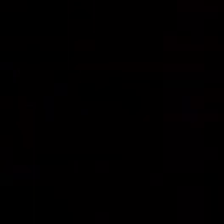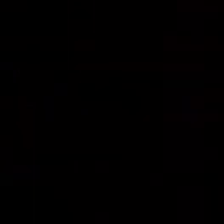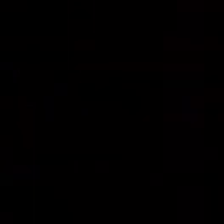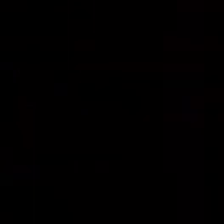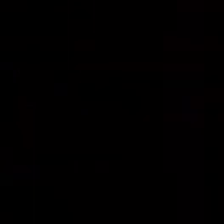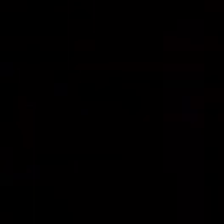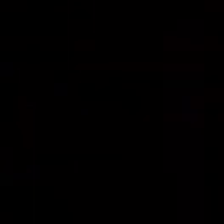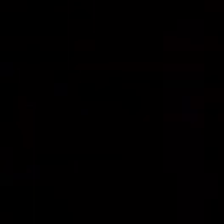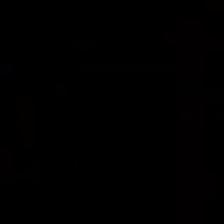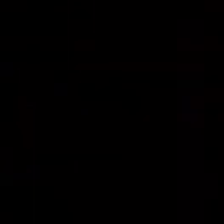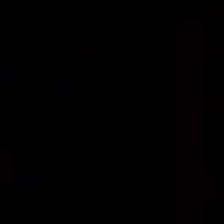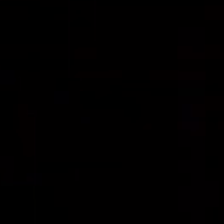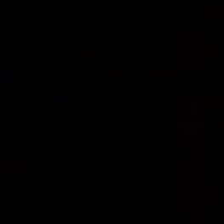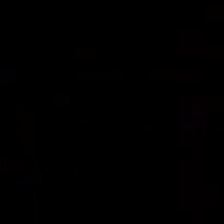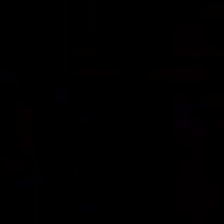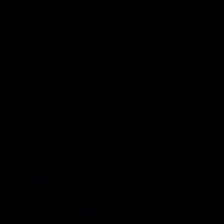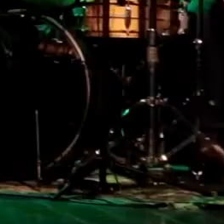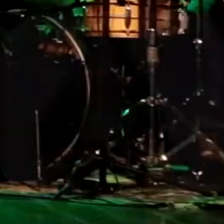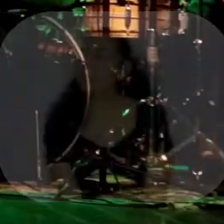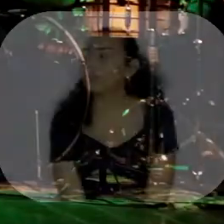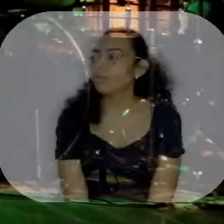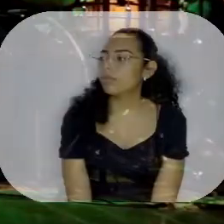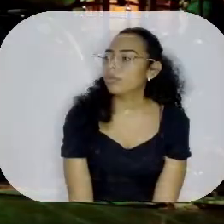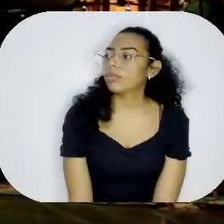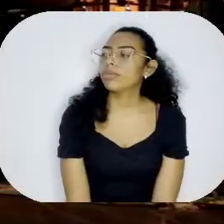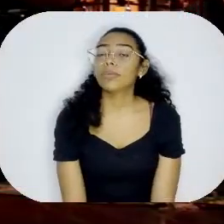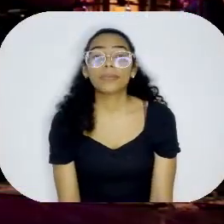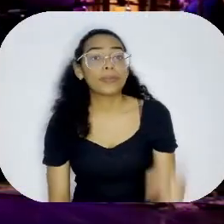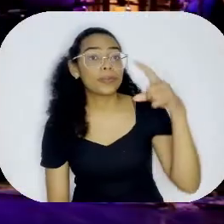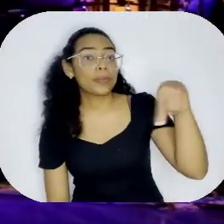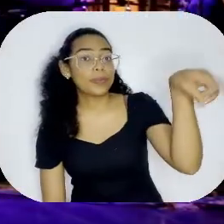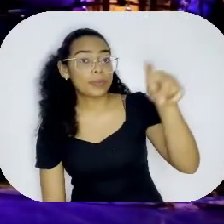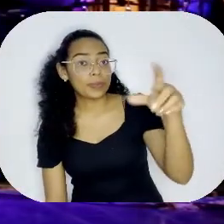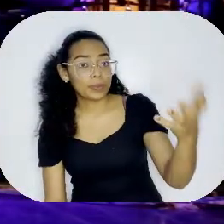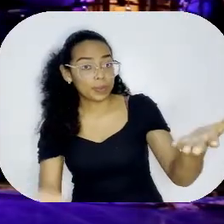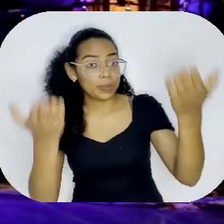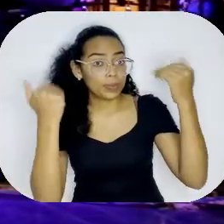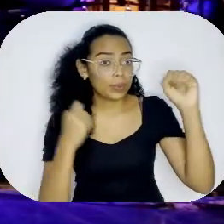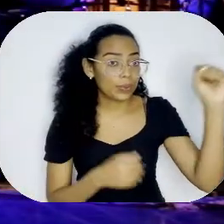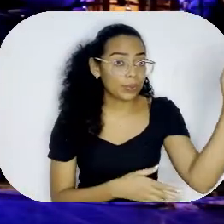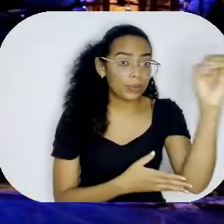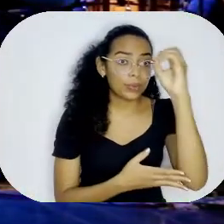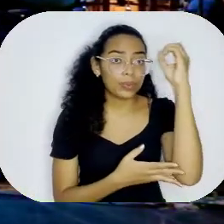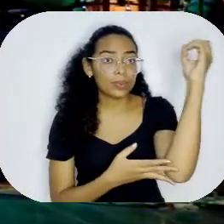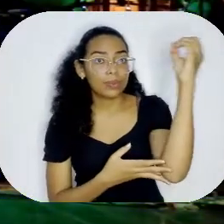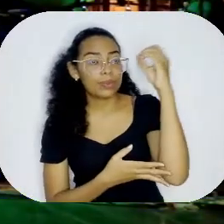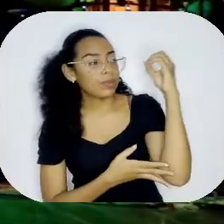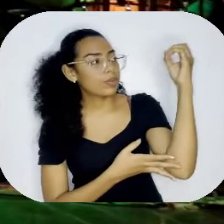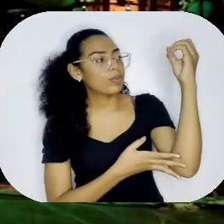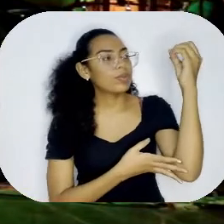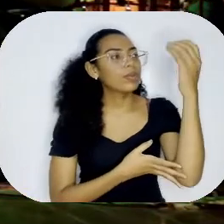glädje, det är livets poesi. Quero vocês no sol agora, vamos lá.